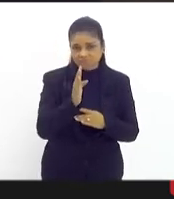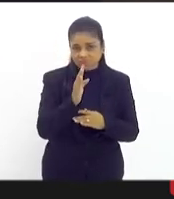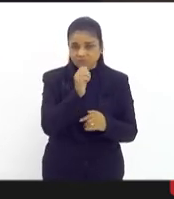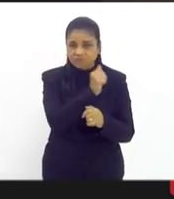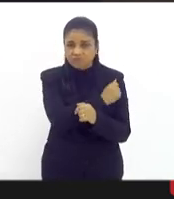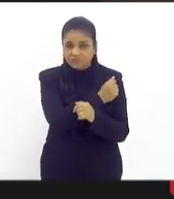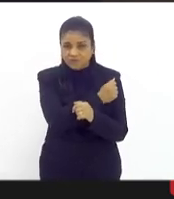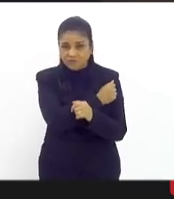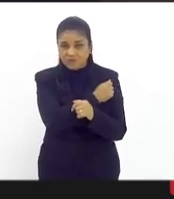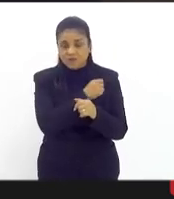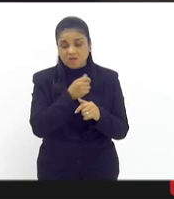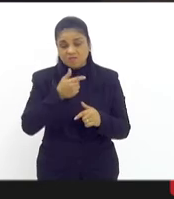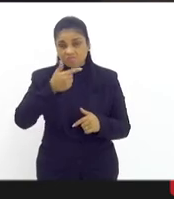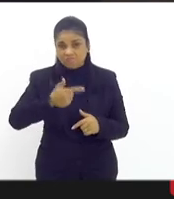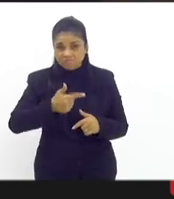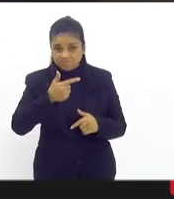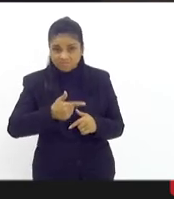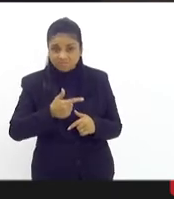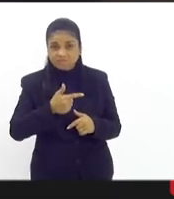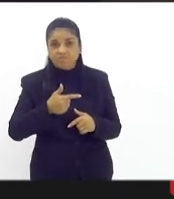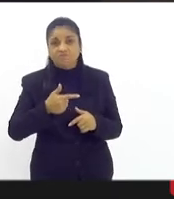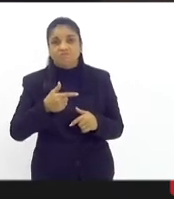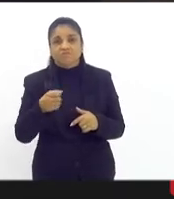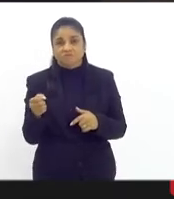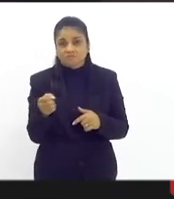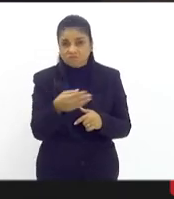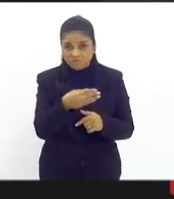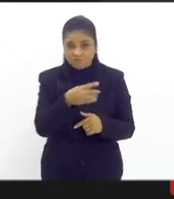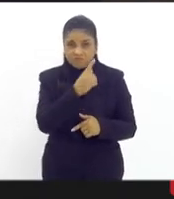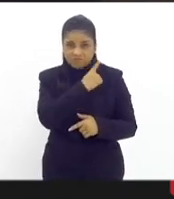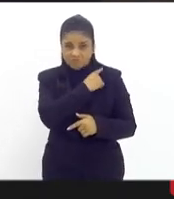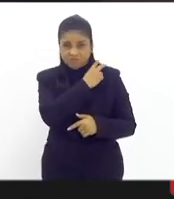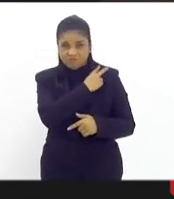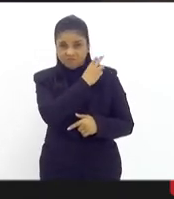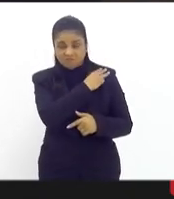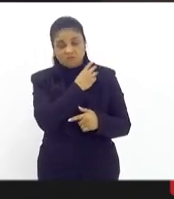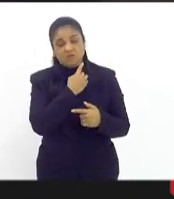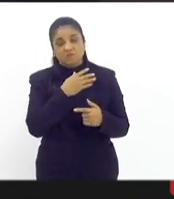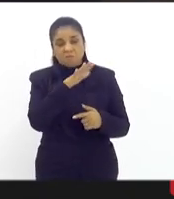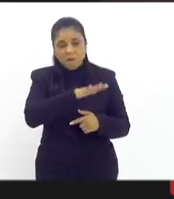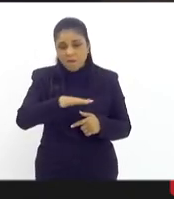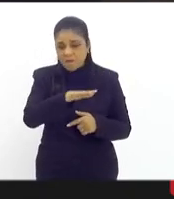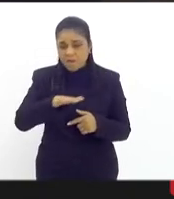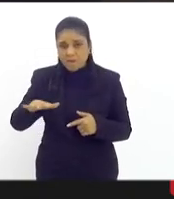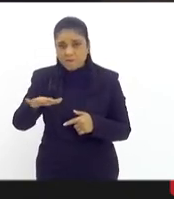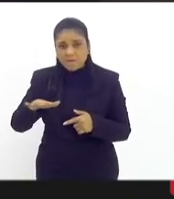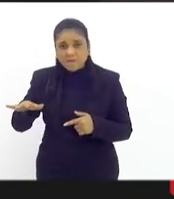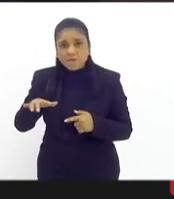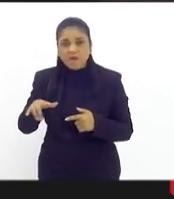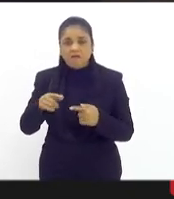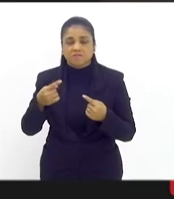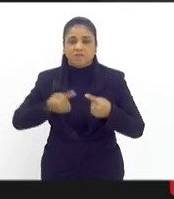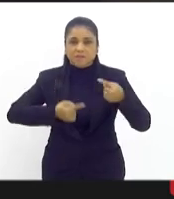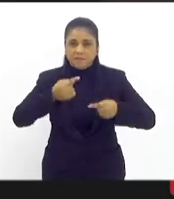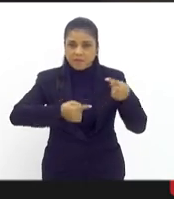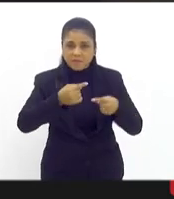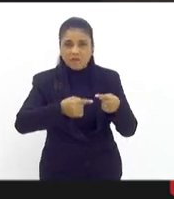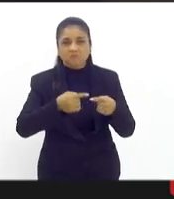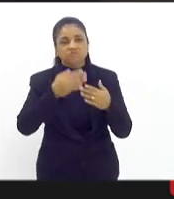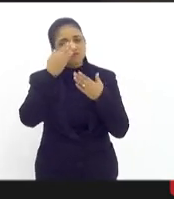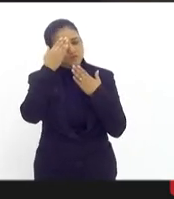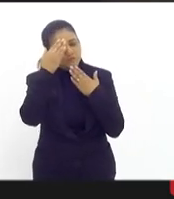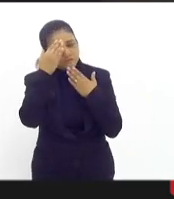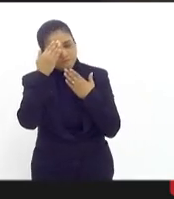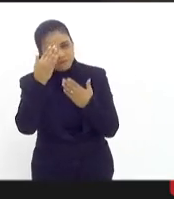verdade, é uma contrarreforma e que precisa ser combatida em todos os espaços em que a educação foi mencionada. Dito isso, muito obrigado a todos